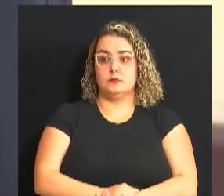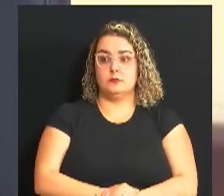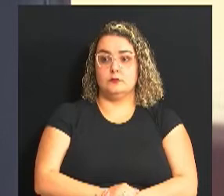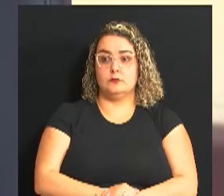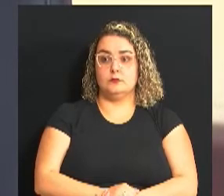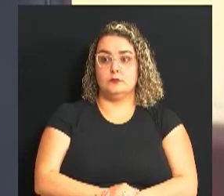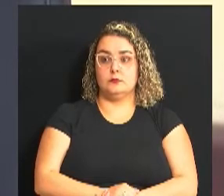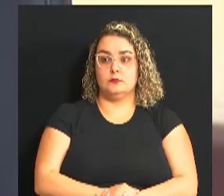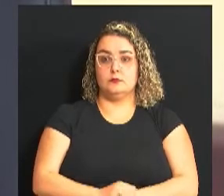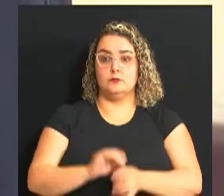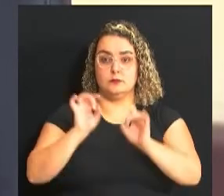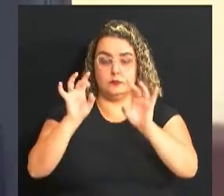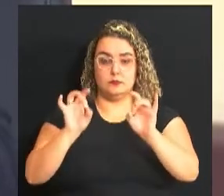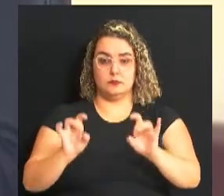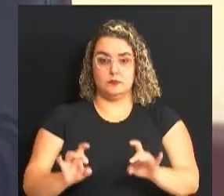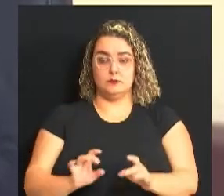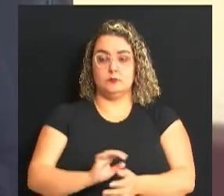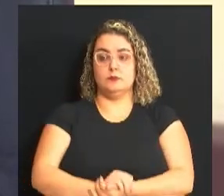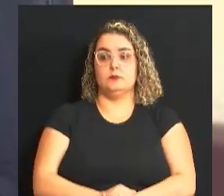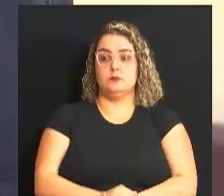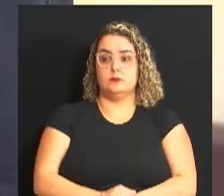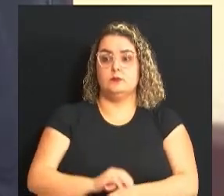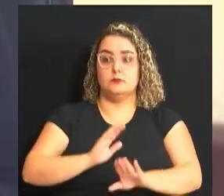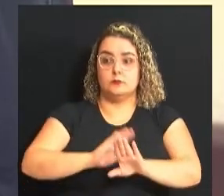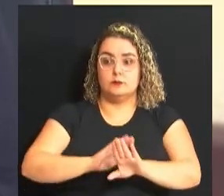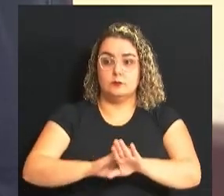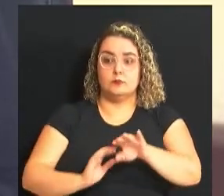a exclusividade, né, da atuação, né?